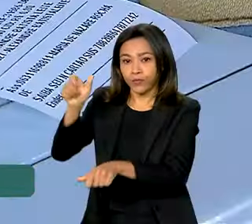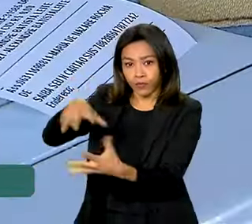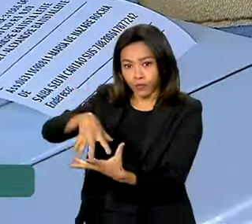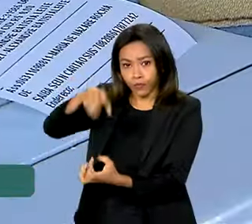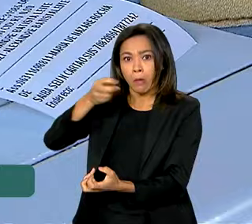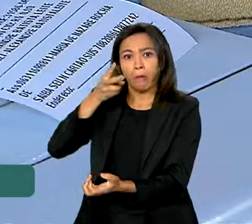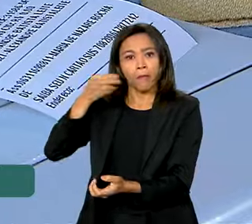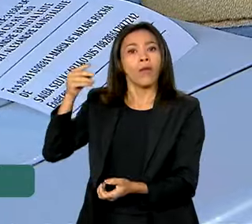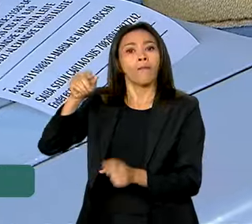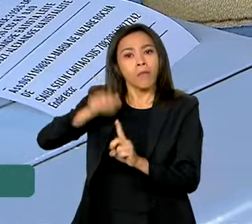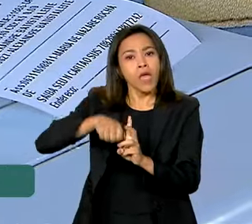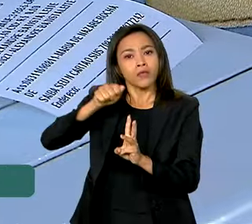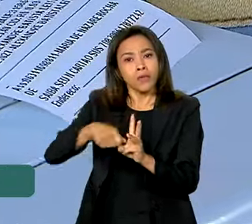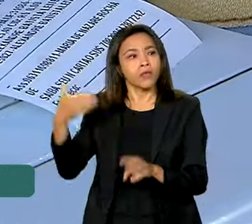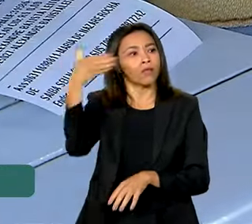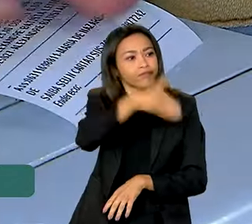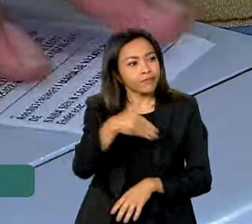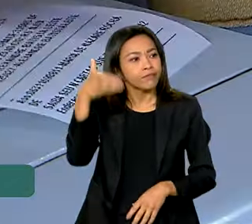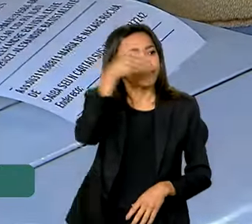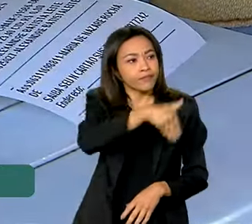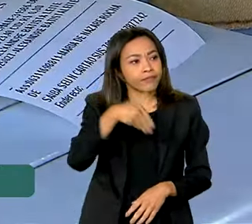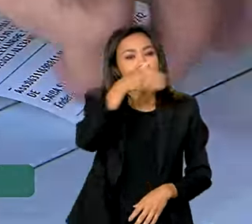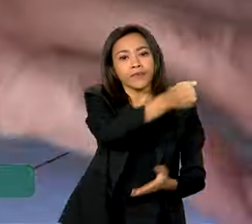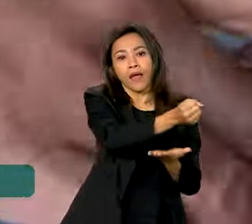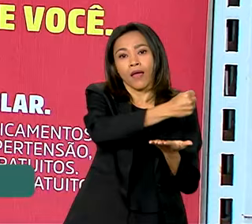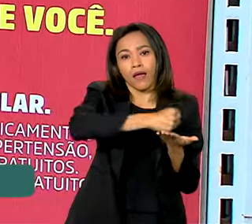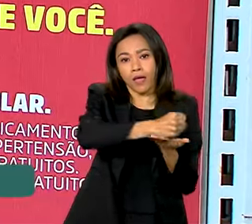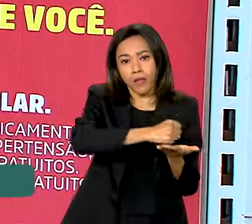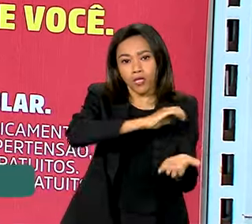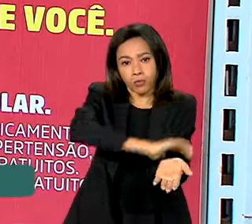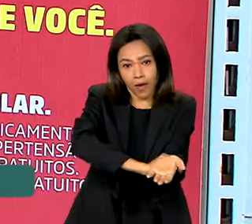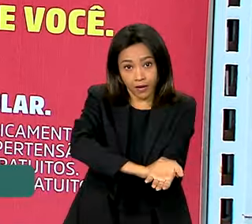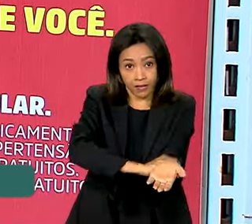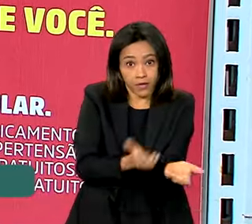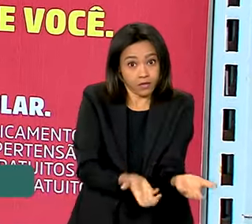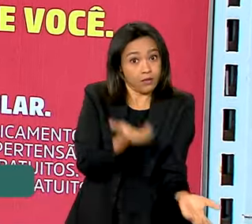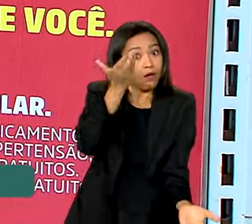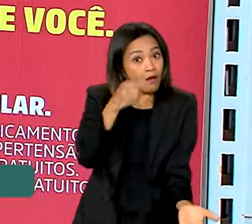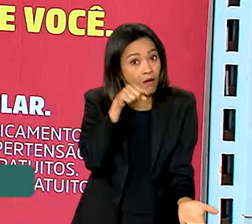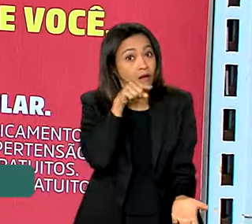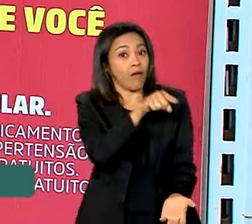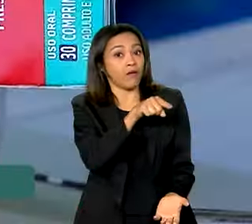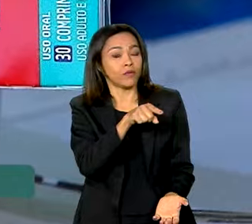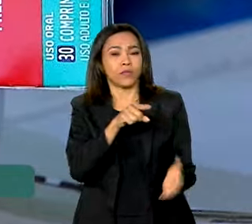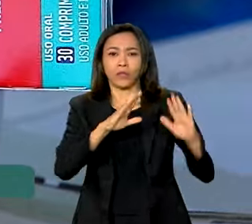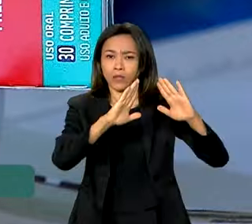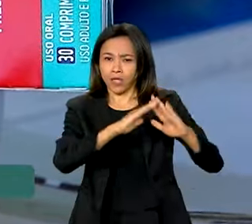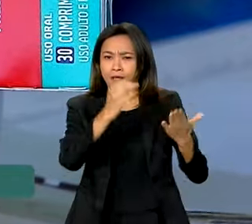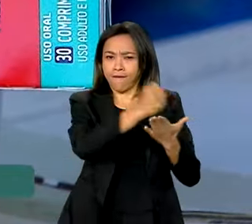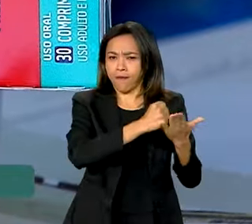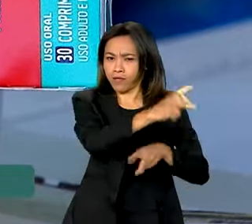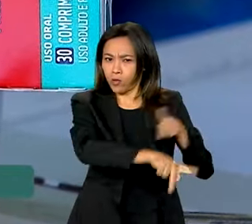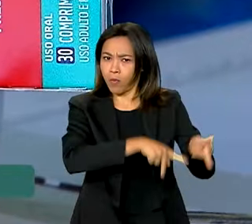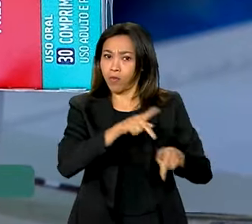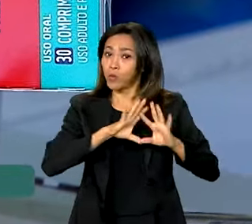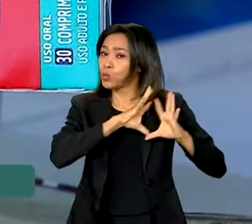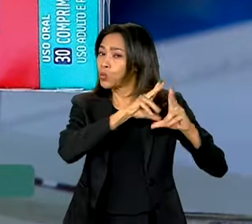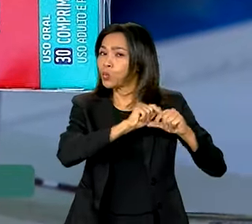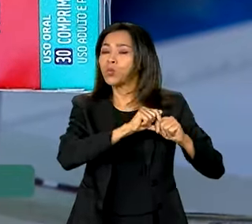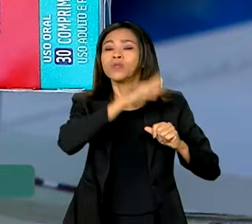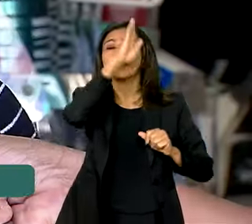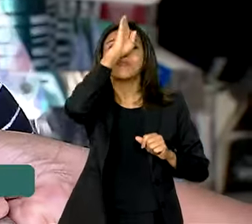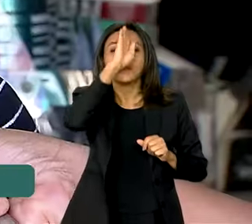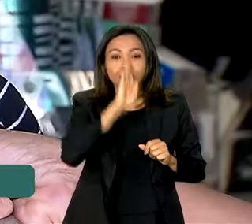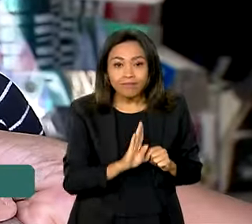pega medicamento para hipertensão e diurético na farmácia popular tudo completamente de